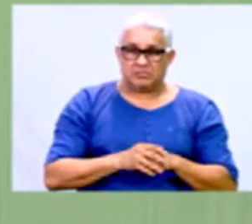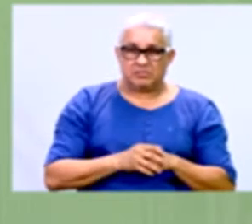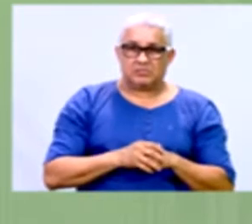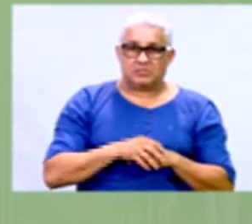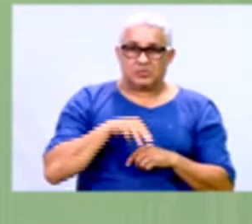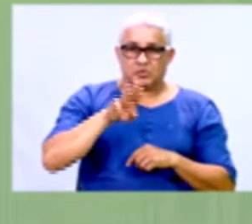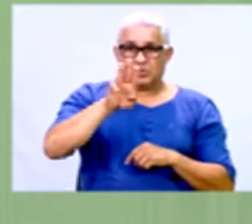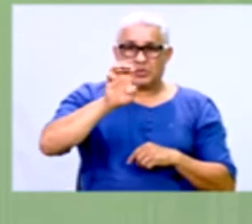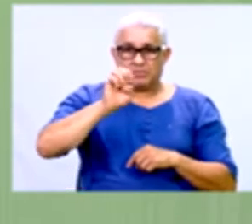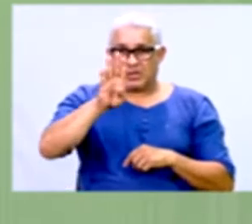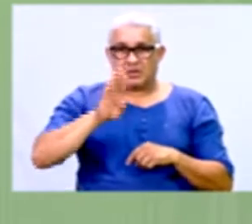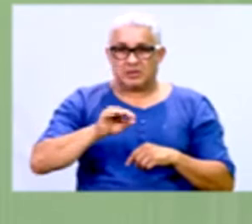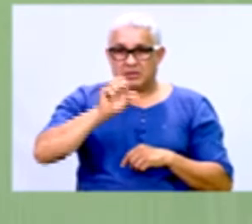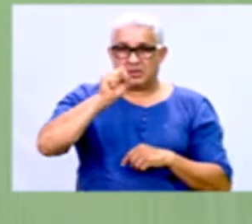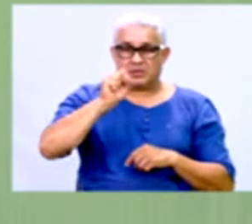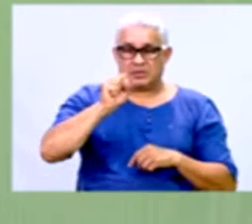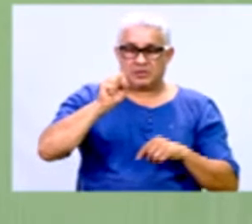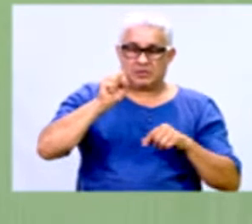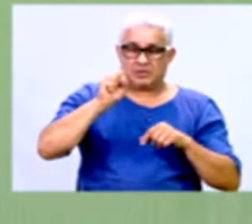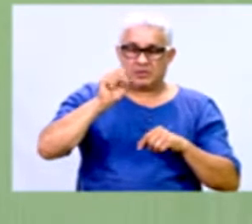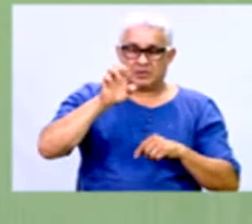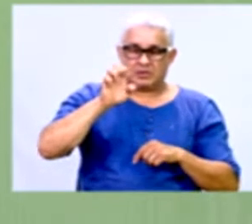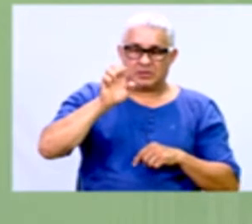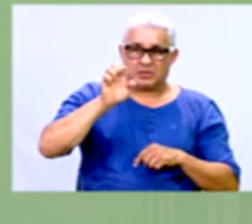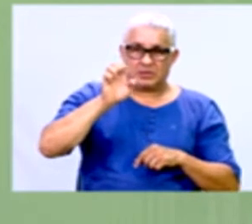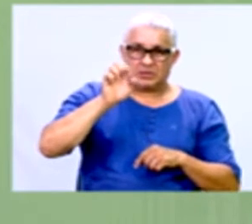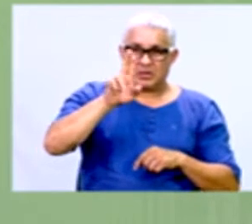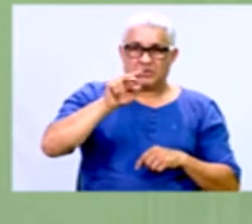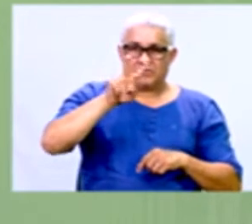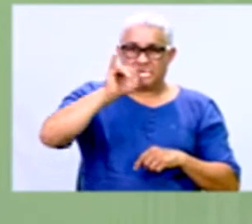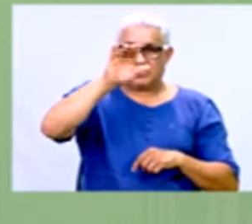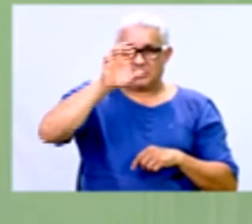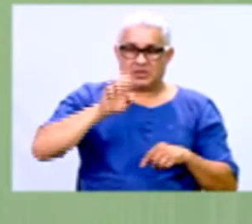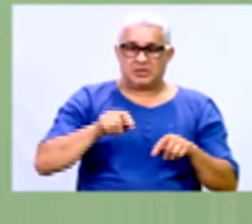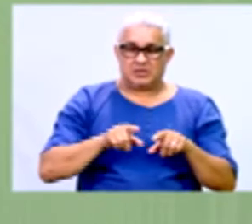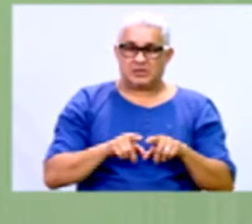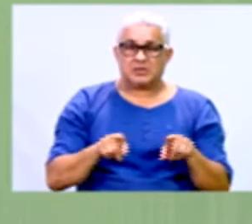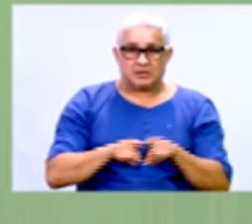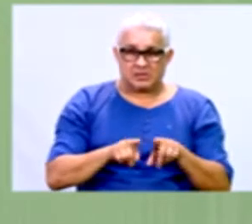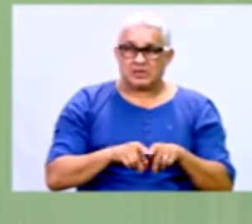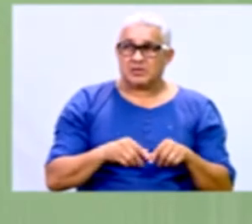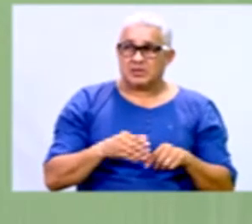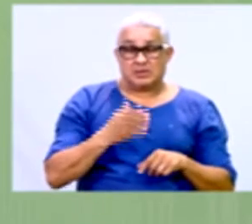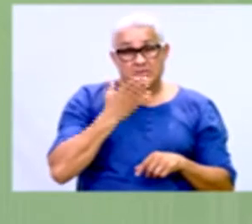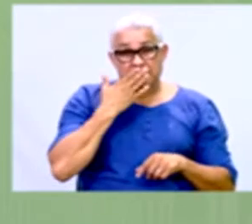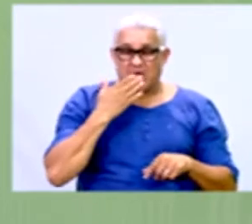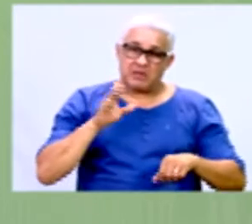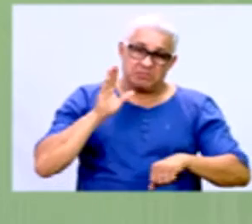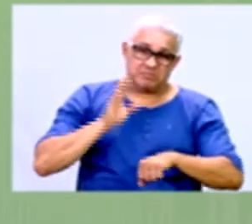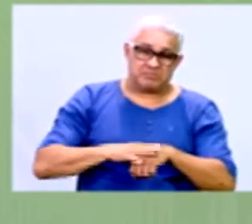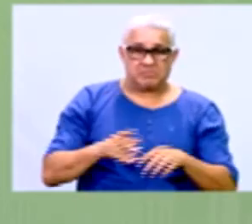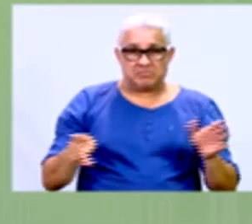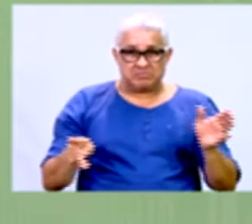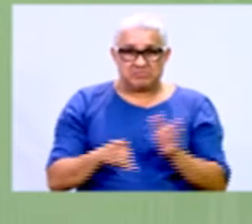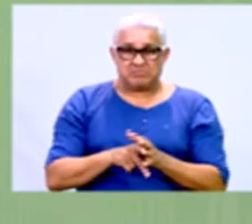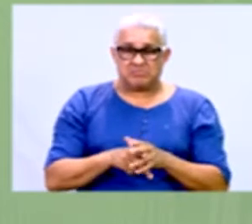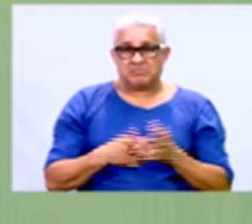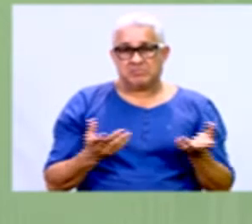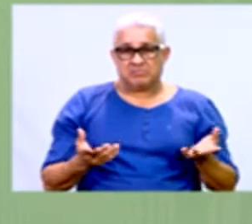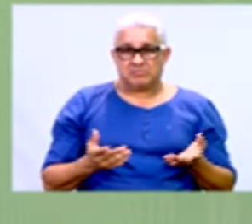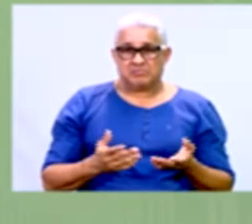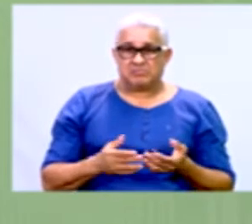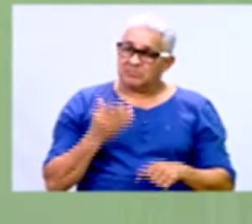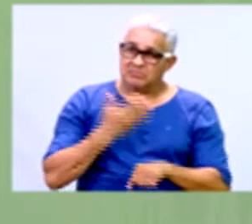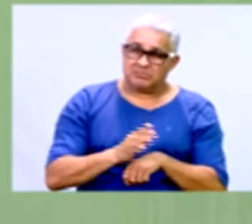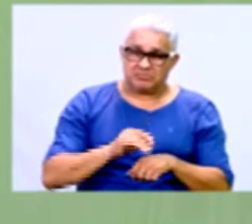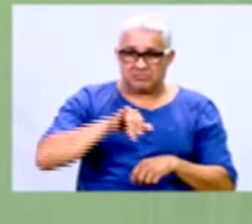vai consumir as informações ou enviar as informações necessárias, né? Então, uma forma prática aqui que a gente vê de saber se o